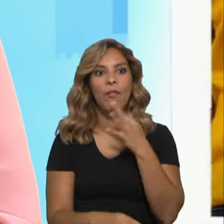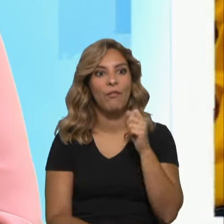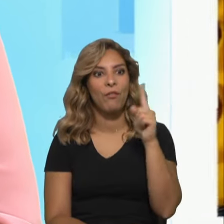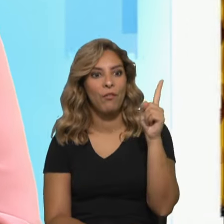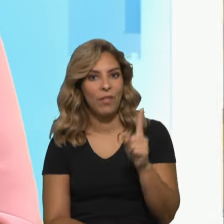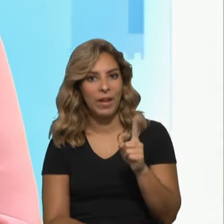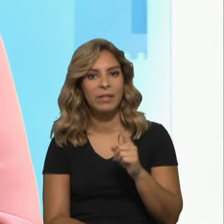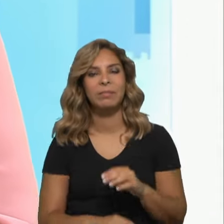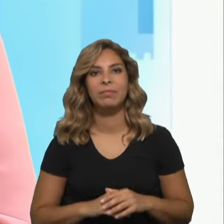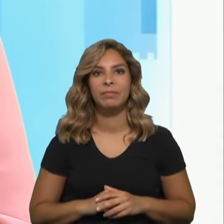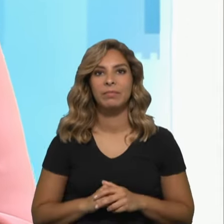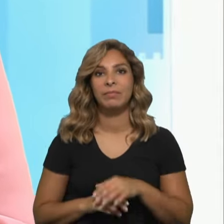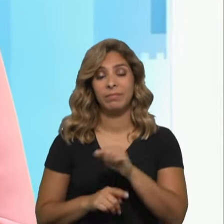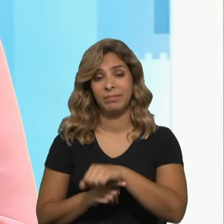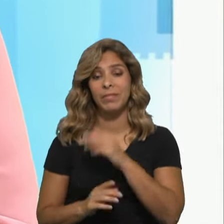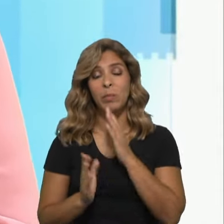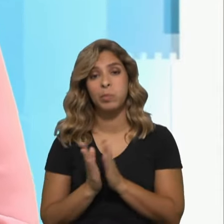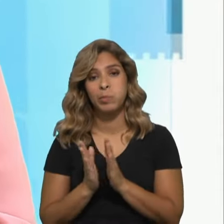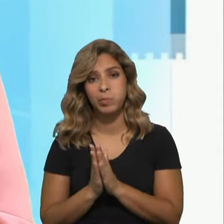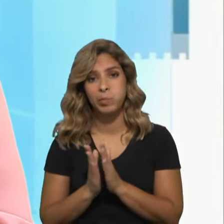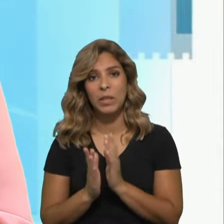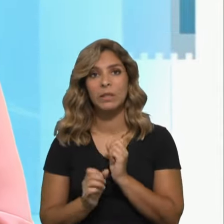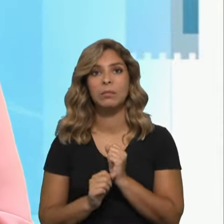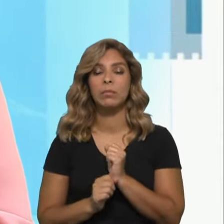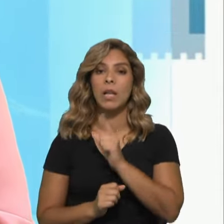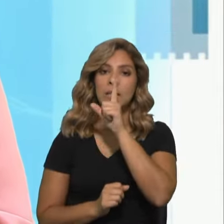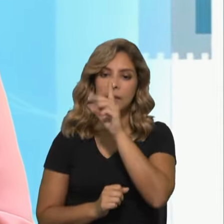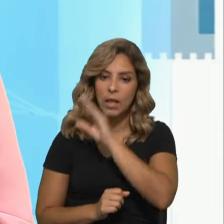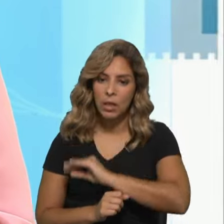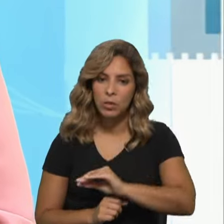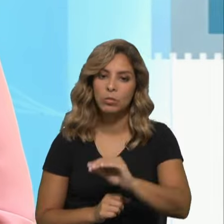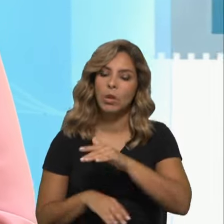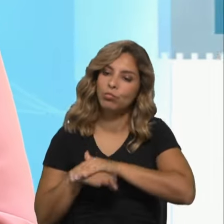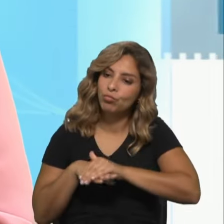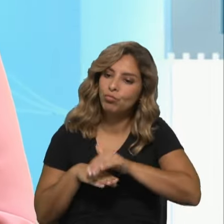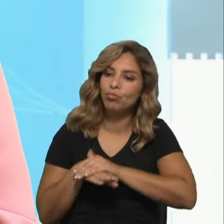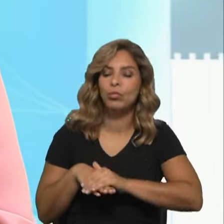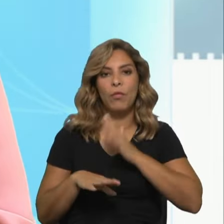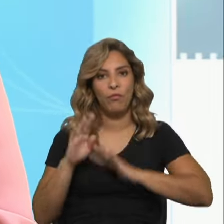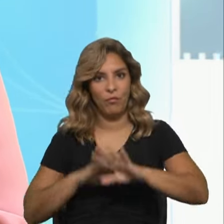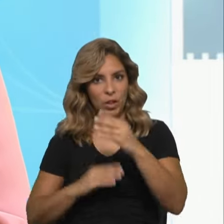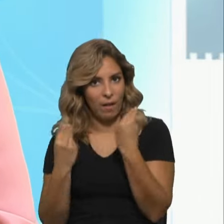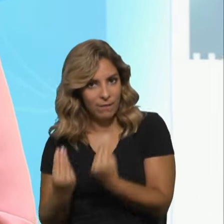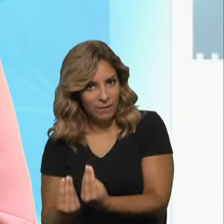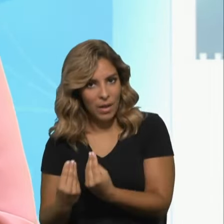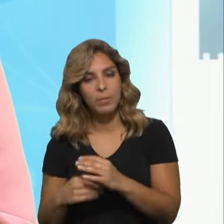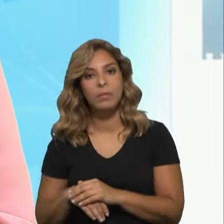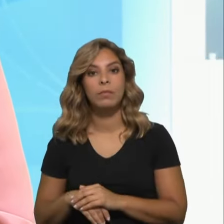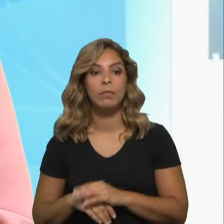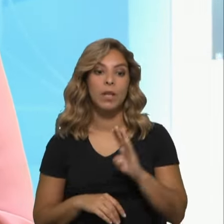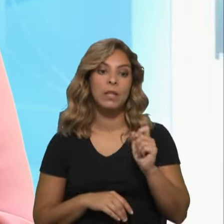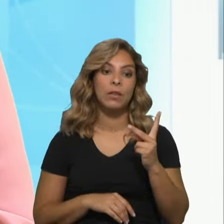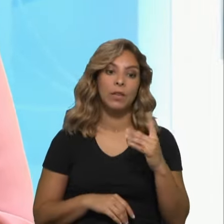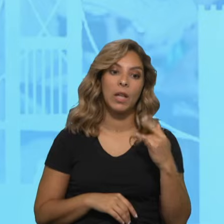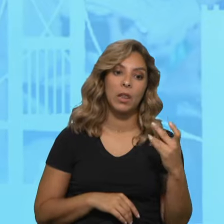Sim. Como diz a nossa oração de Servita, em silêncio e docemente fazer o bem. E, portanto, o Servita não está a impor o seu